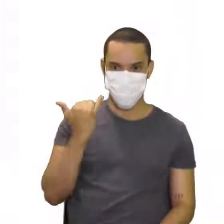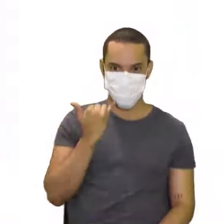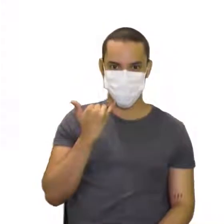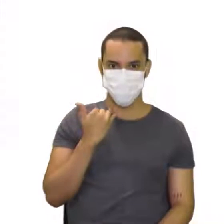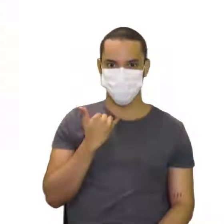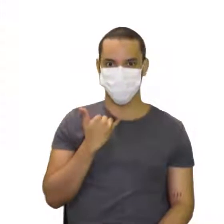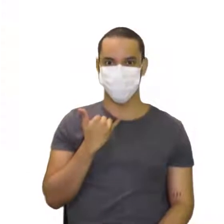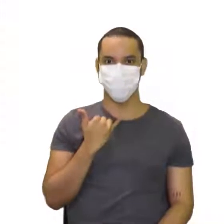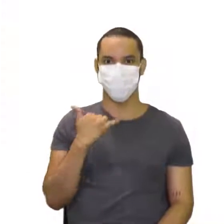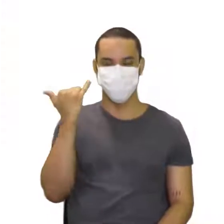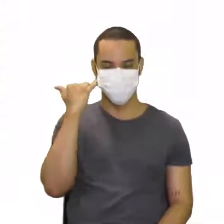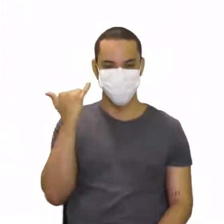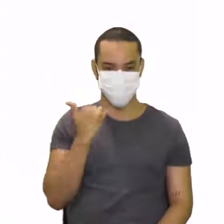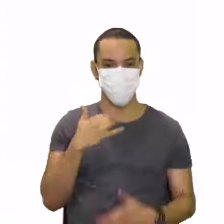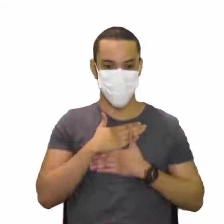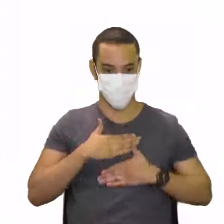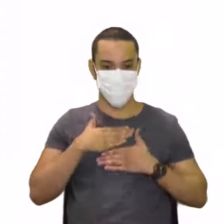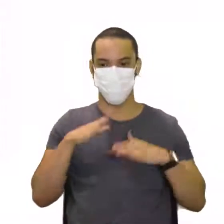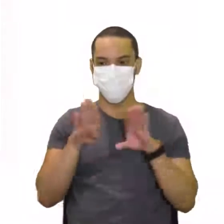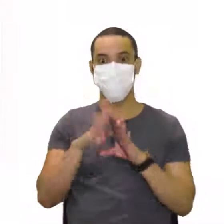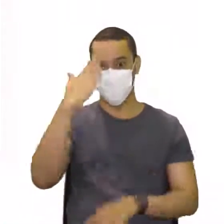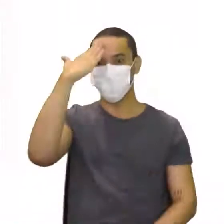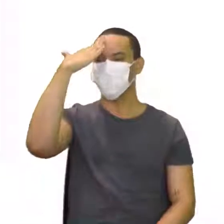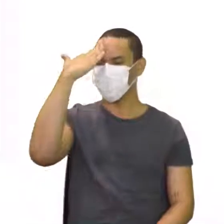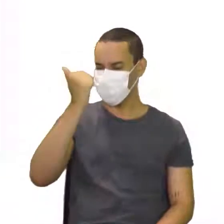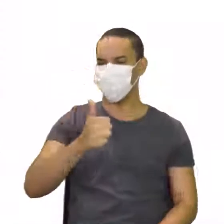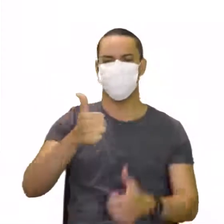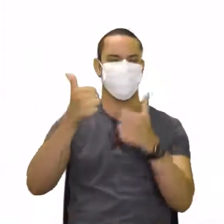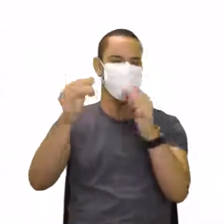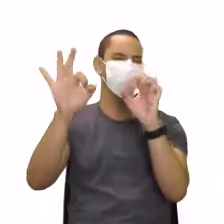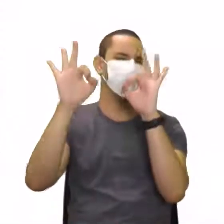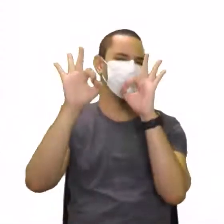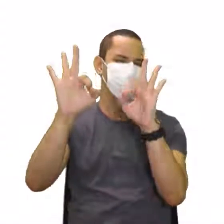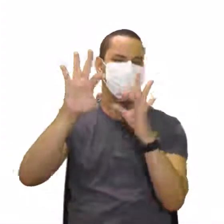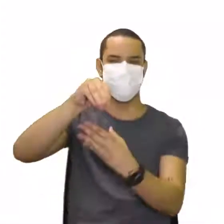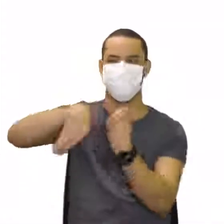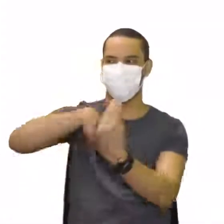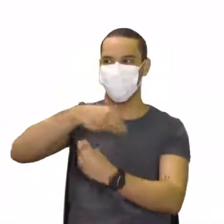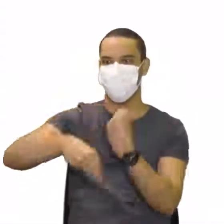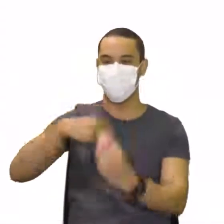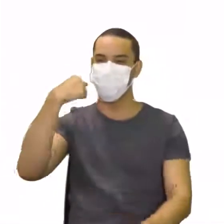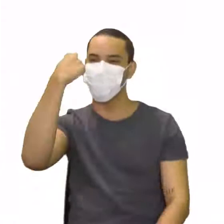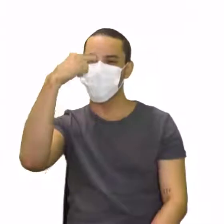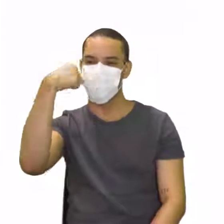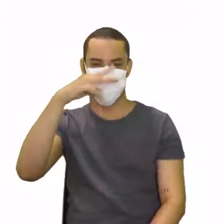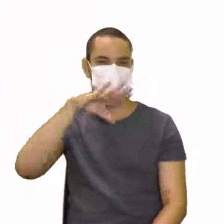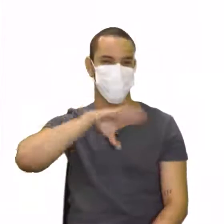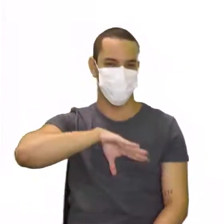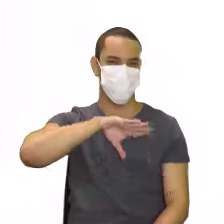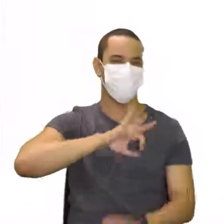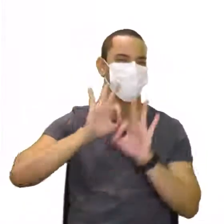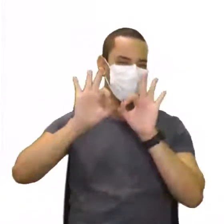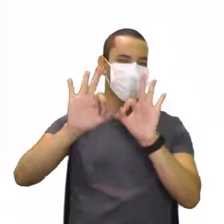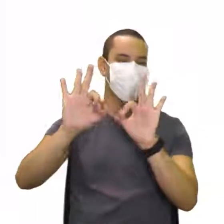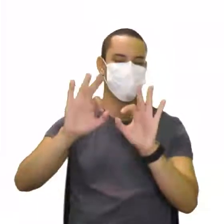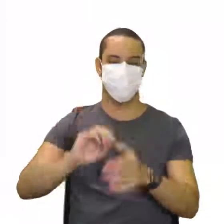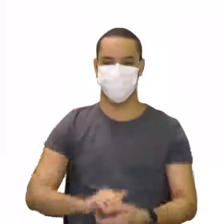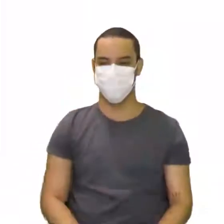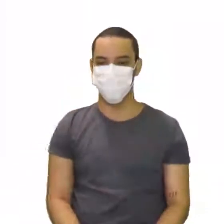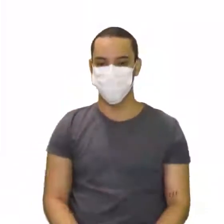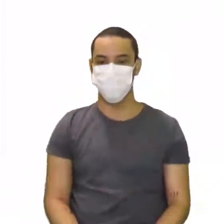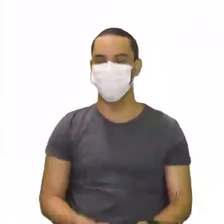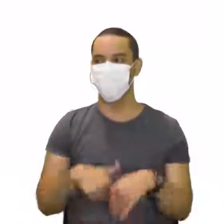O Vitor ali se amarrou no meu... O Vitor também sabe falar um portunhol legal, né? Então aqui a gente tem, ó, a